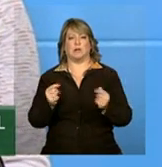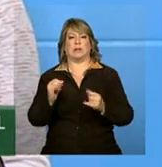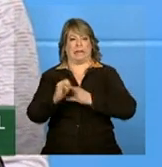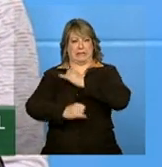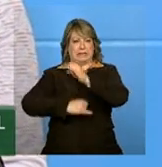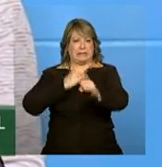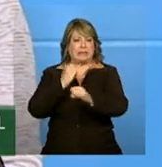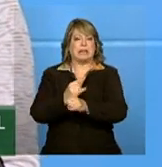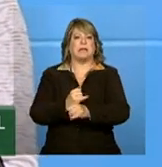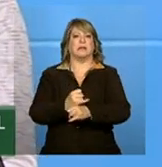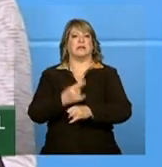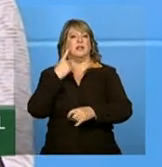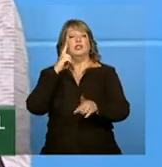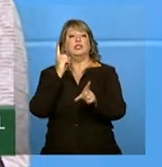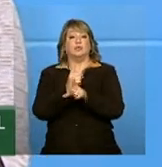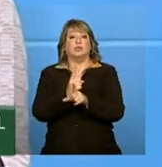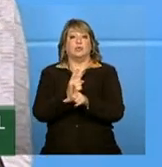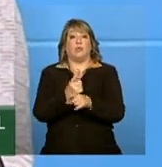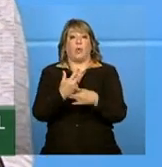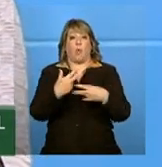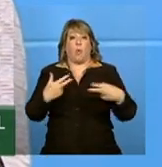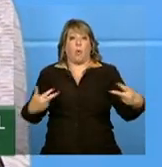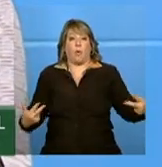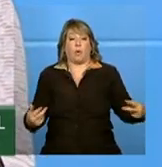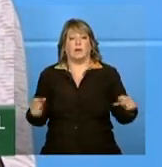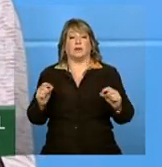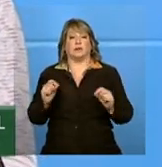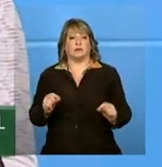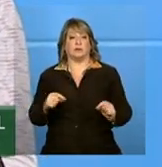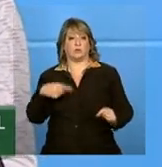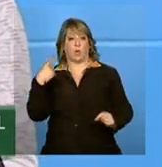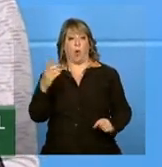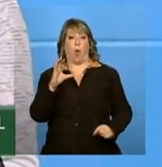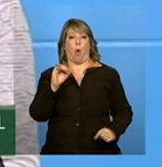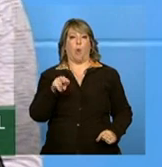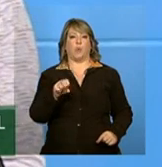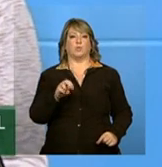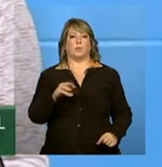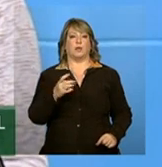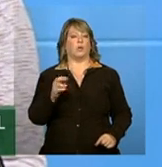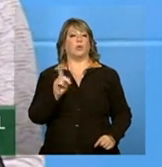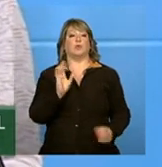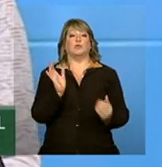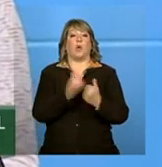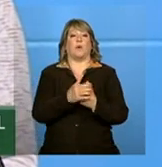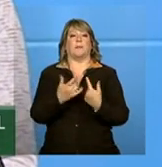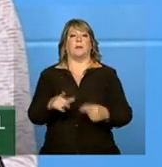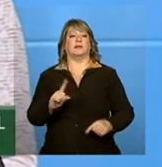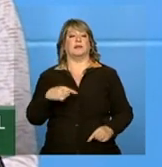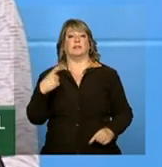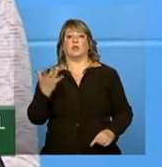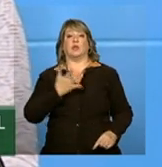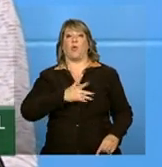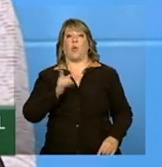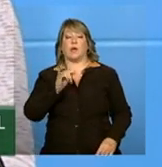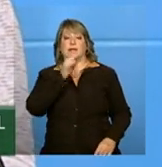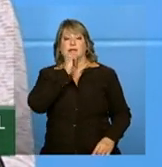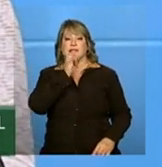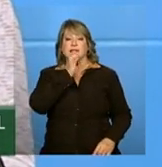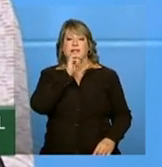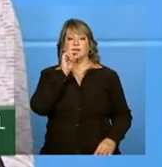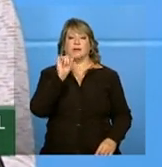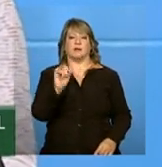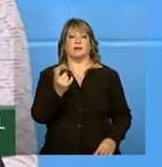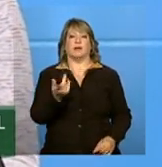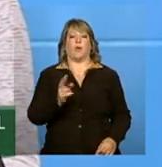estão descobrindo práticas que os consumidores não escondem mais, ou seja, eles não gostam mais, por exemplo, dos resultados